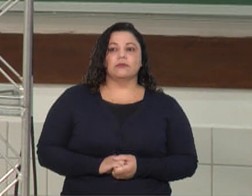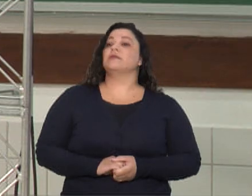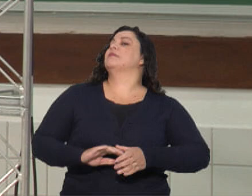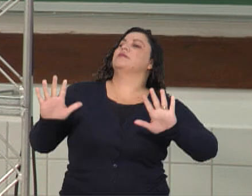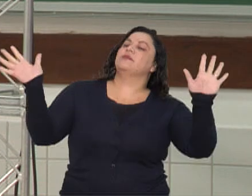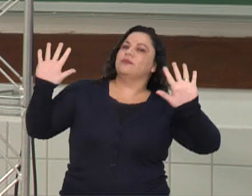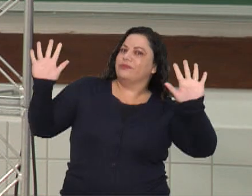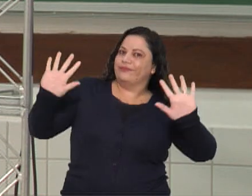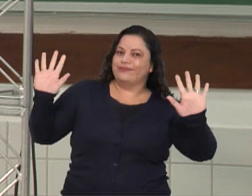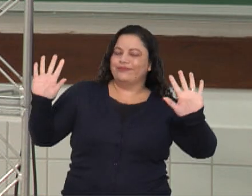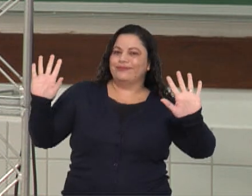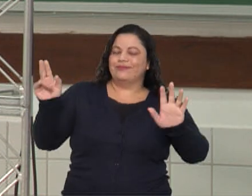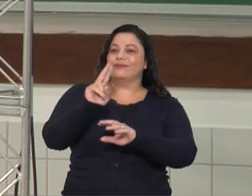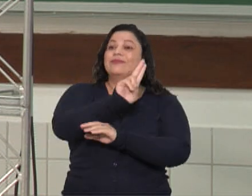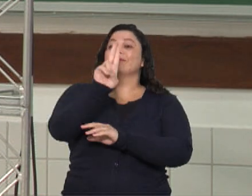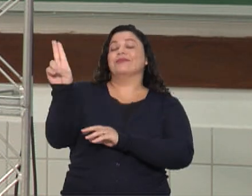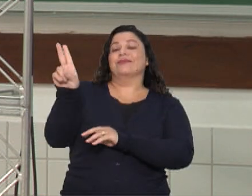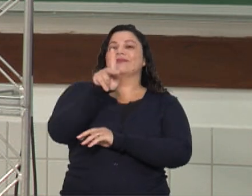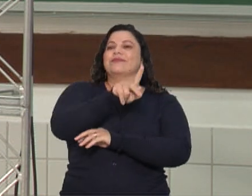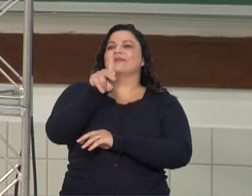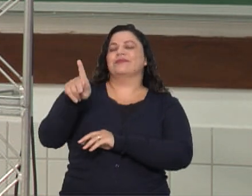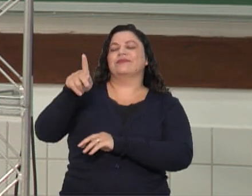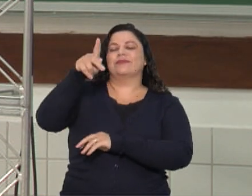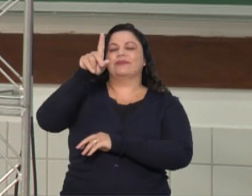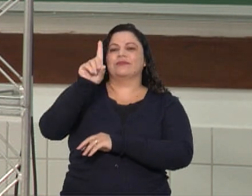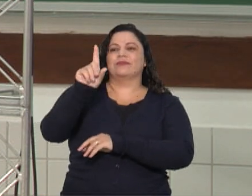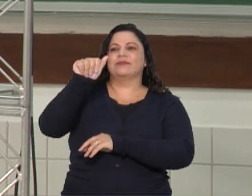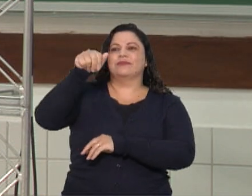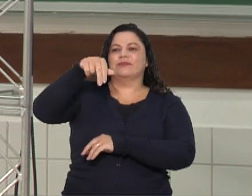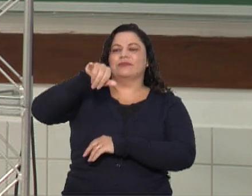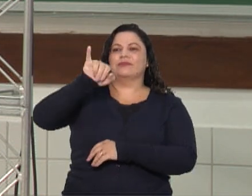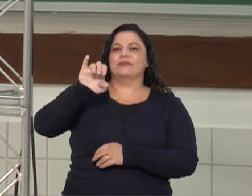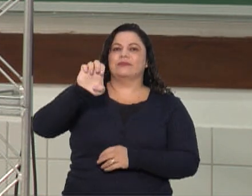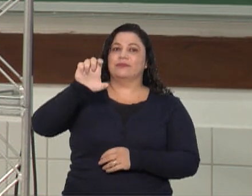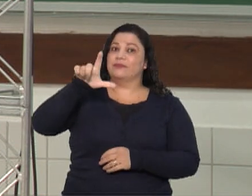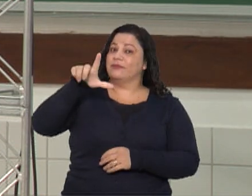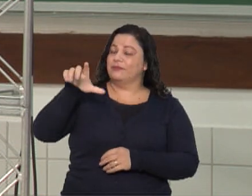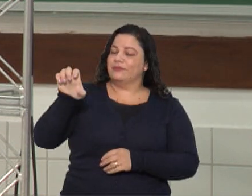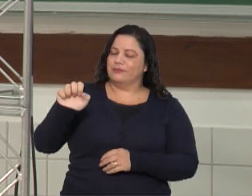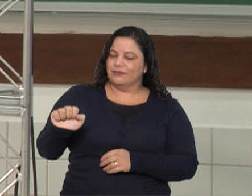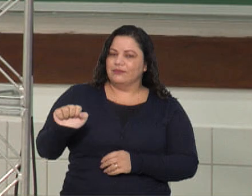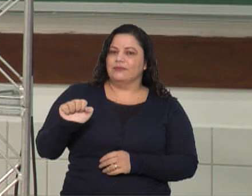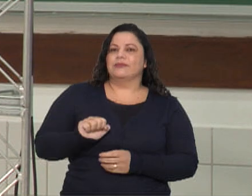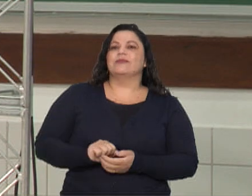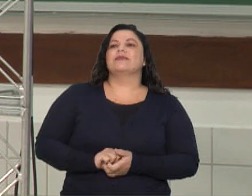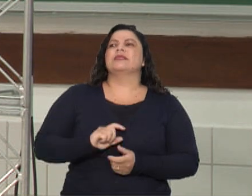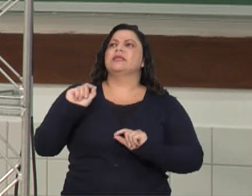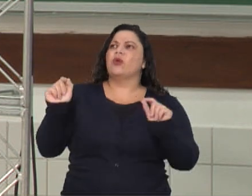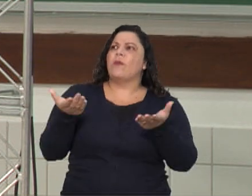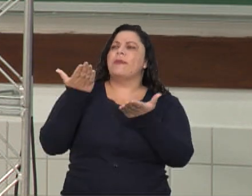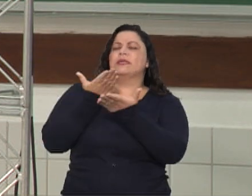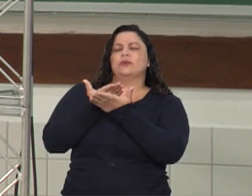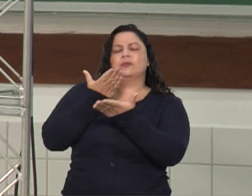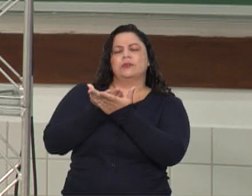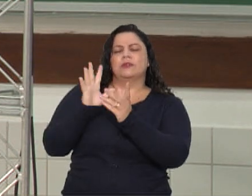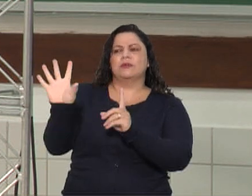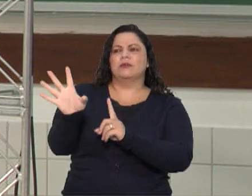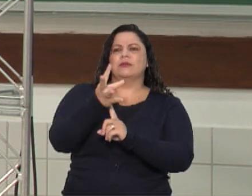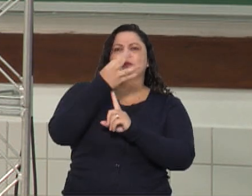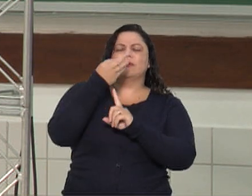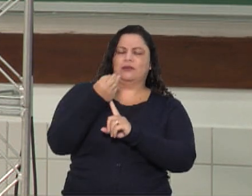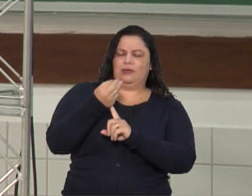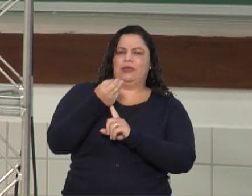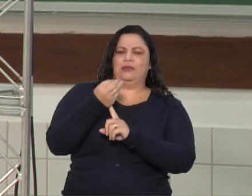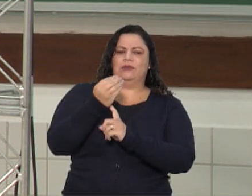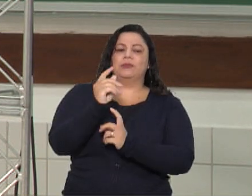Olá, meu nome é Daniele Viana e é mais uma aula de artes para o sétimo ano. Hoje o tema da